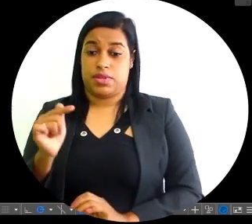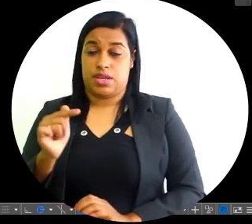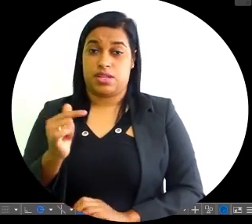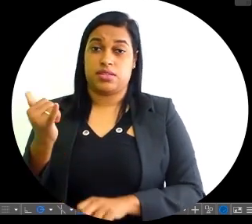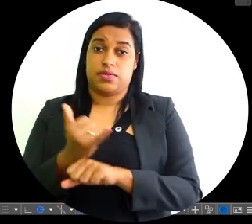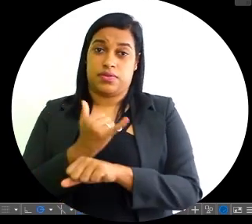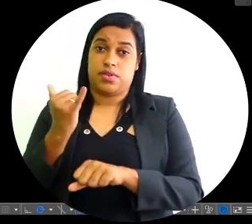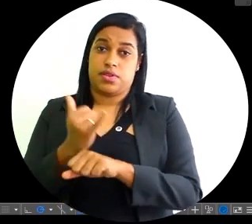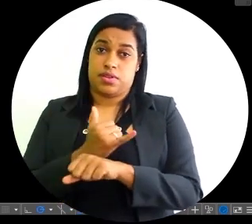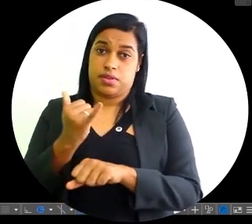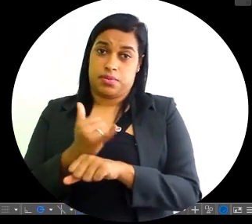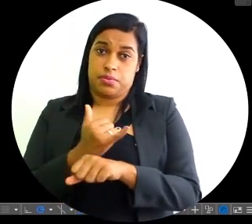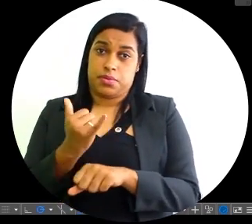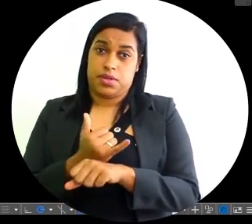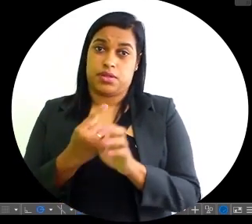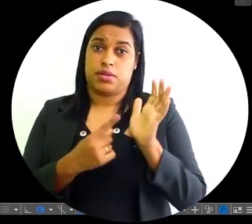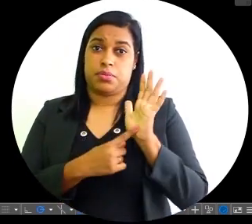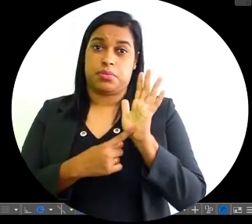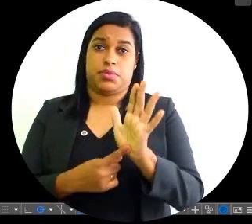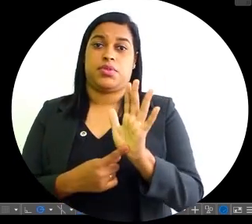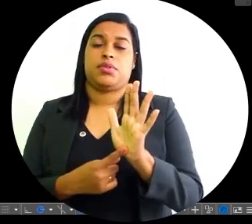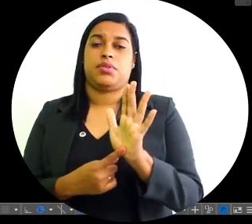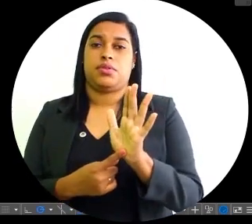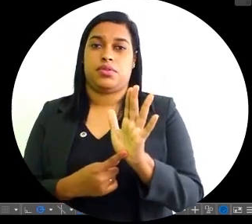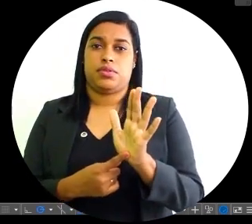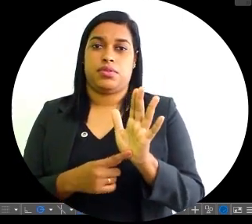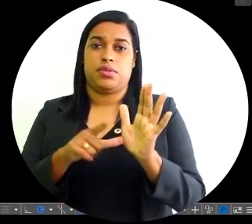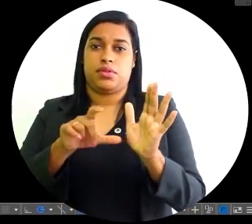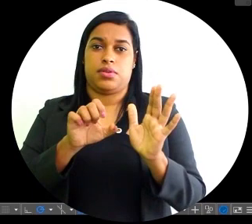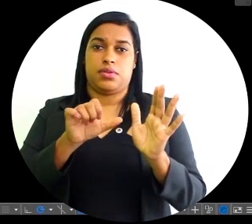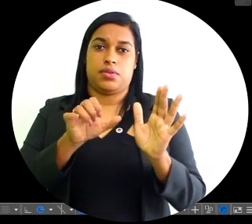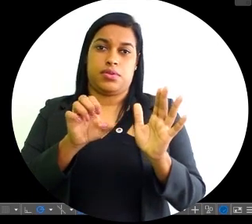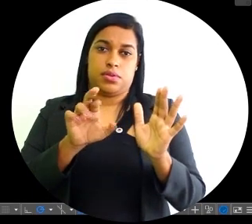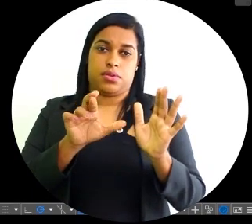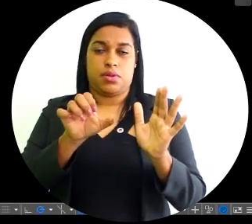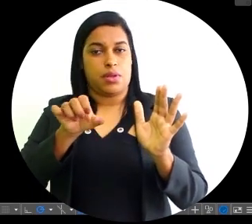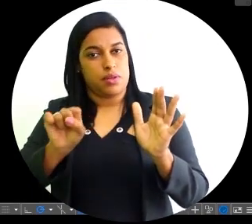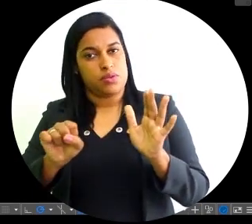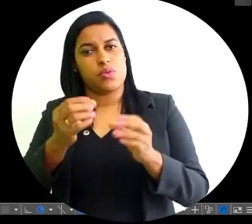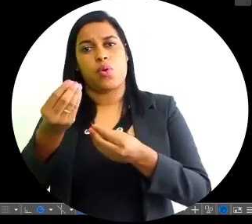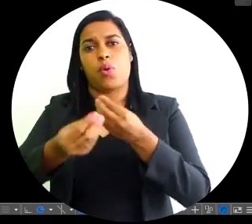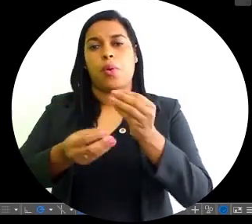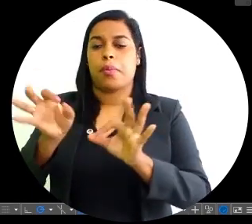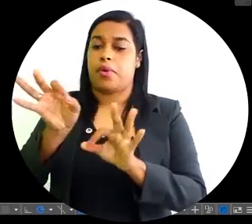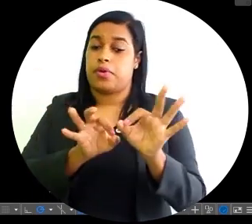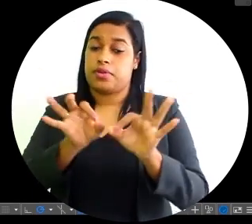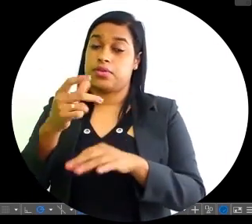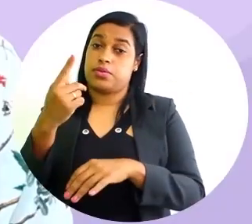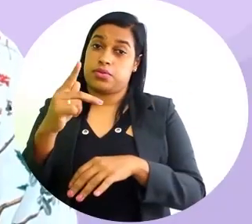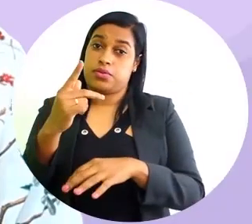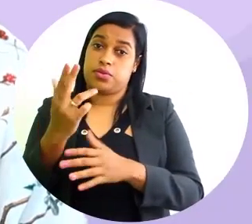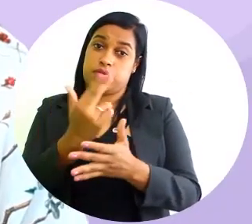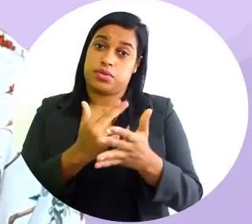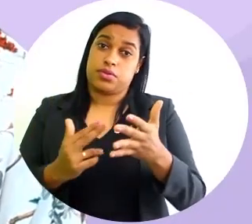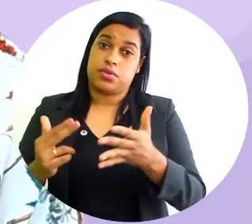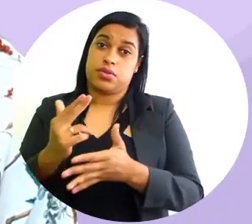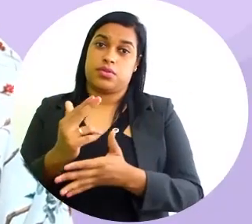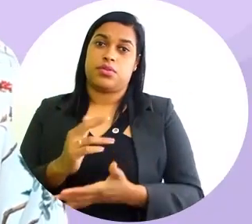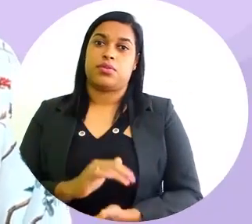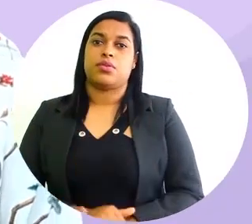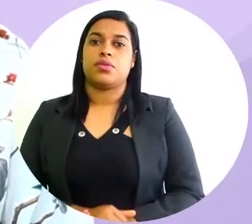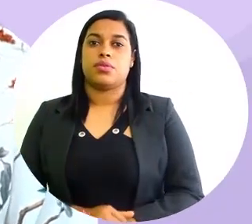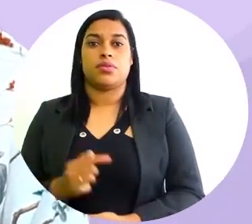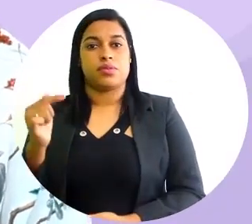ferramenta, a apresentação da ferramenta de layers, de como organizar o seu desenho.